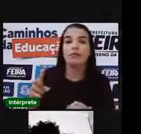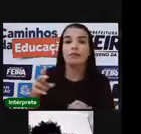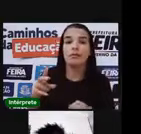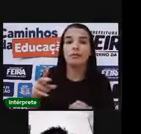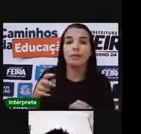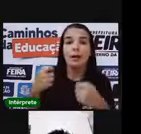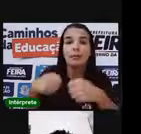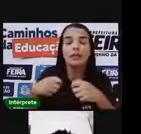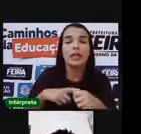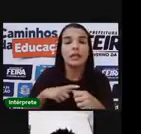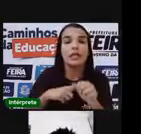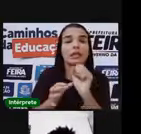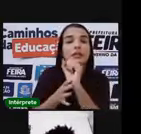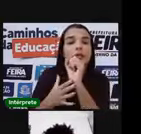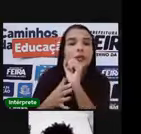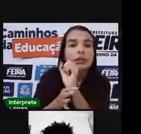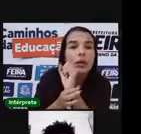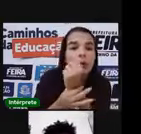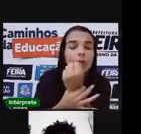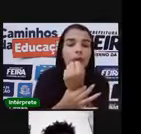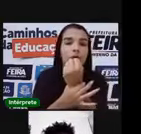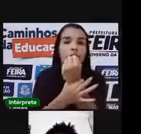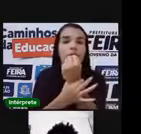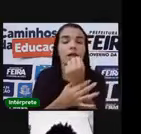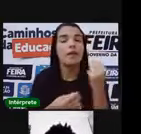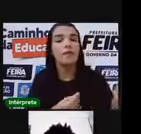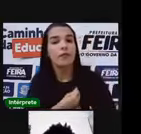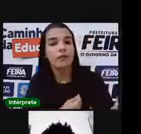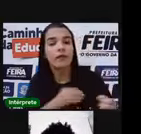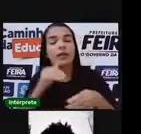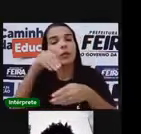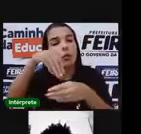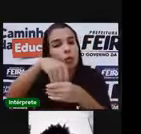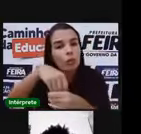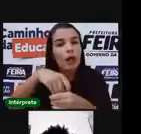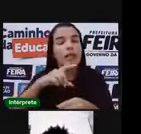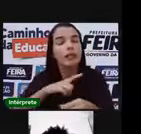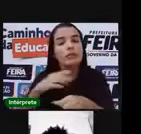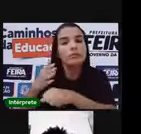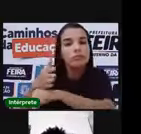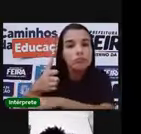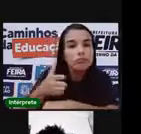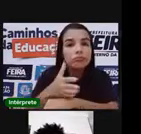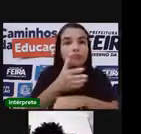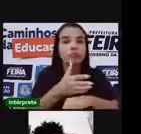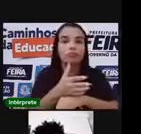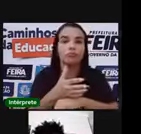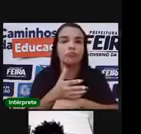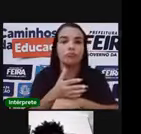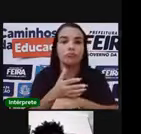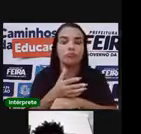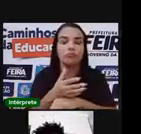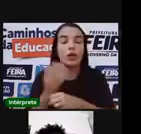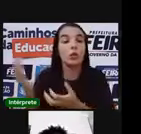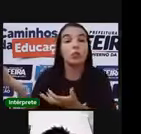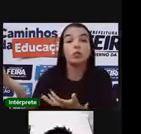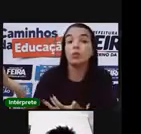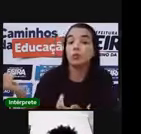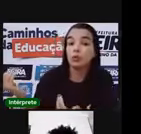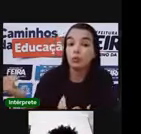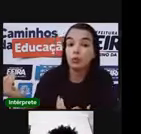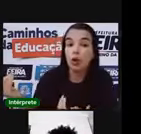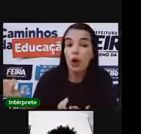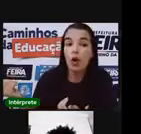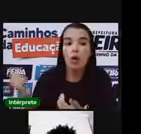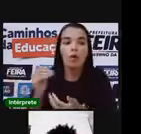ter segurança, precisa viver, não é? Incluído, precisa ter acesso, tá? O jovem,